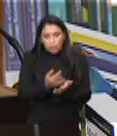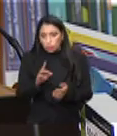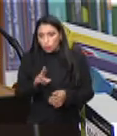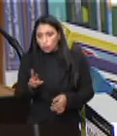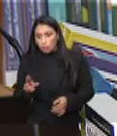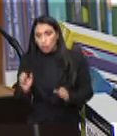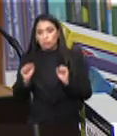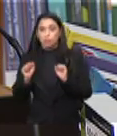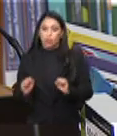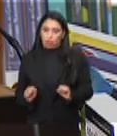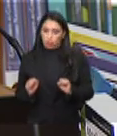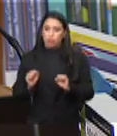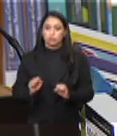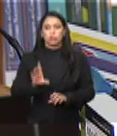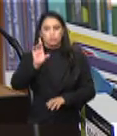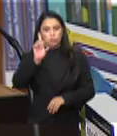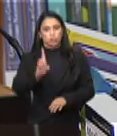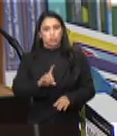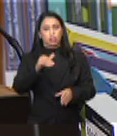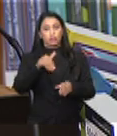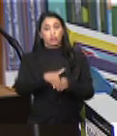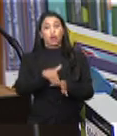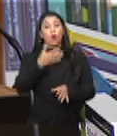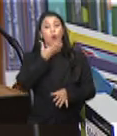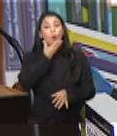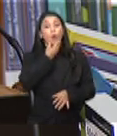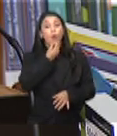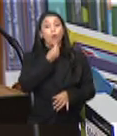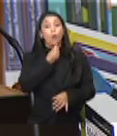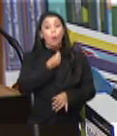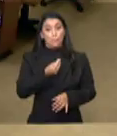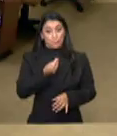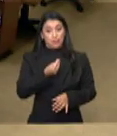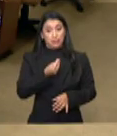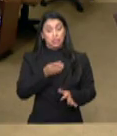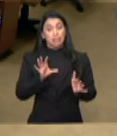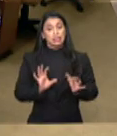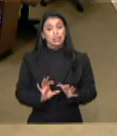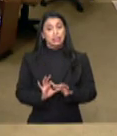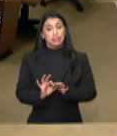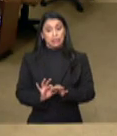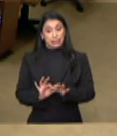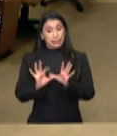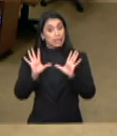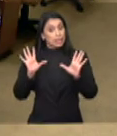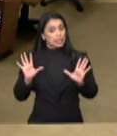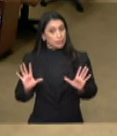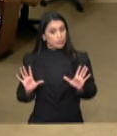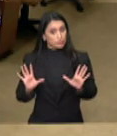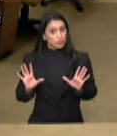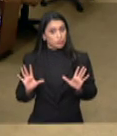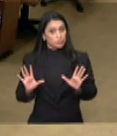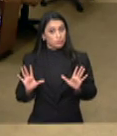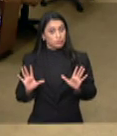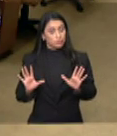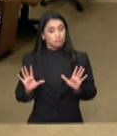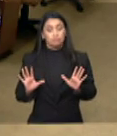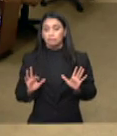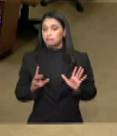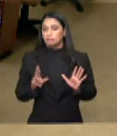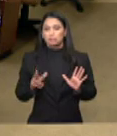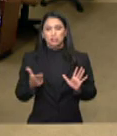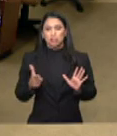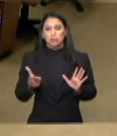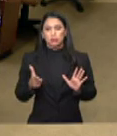terno preto, camisa xadrez branca e preta, gravata escura. Livre. E não havia distinção